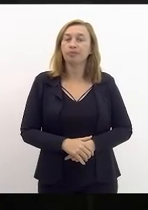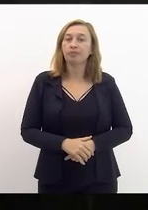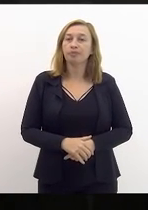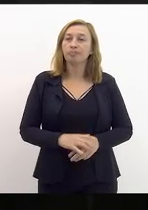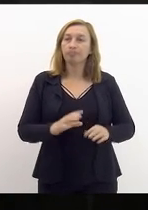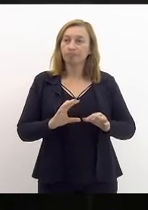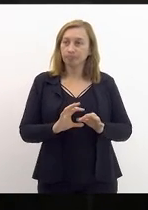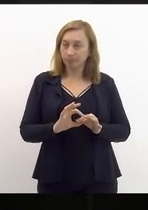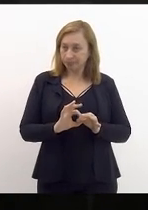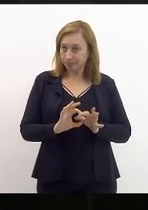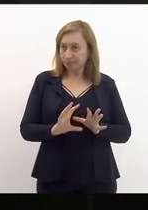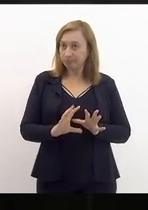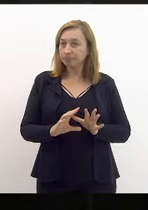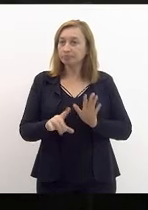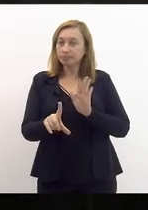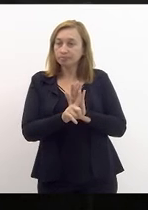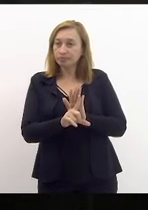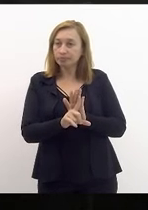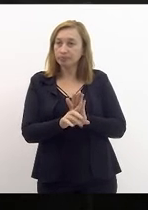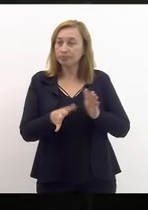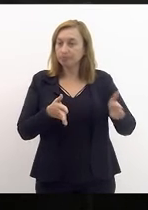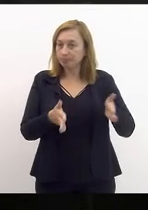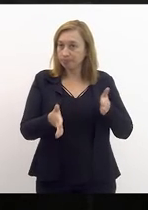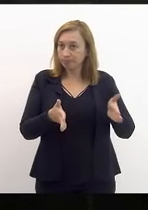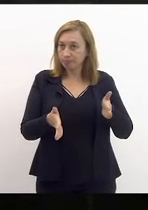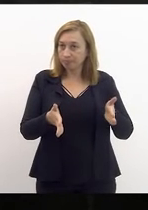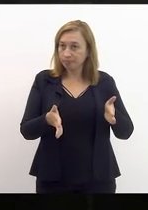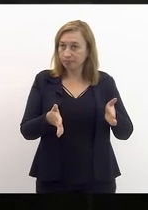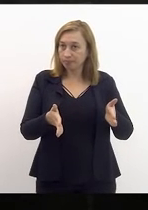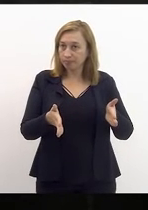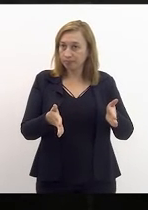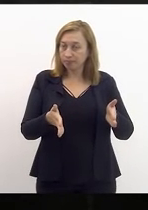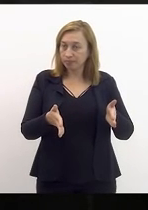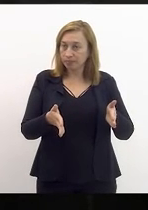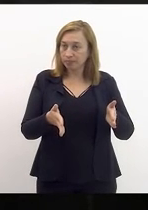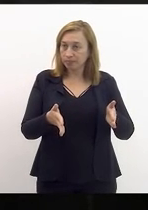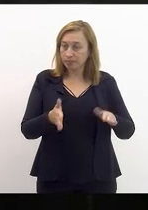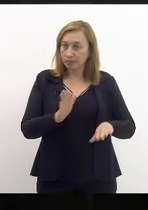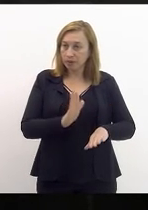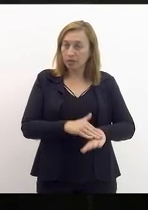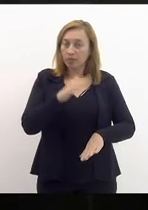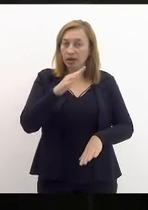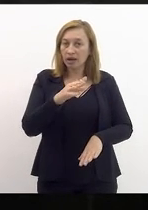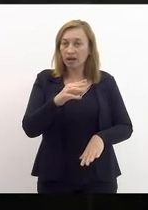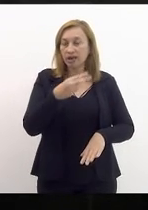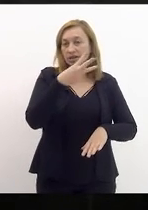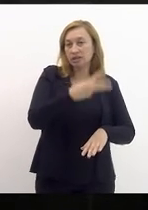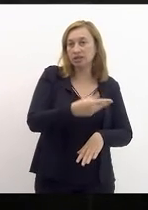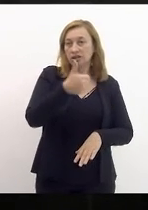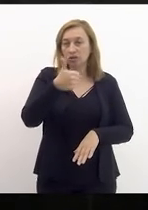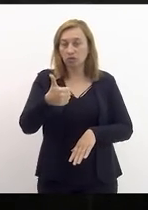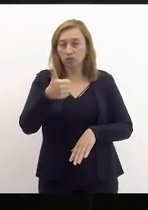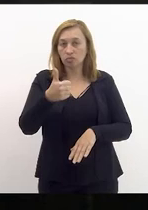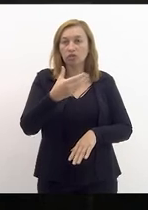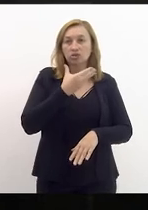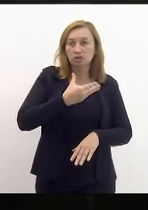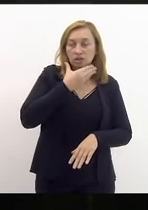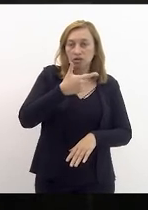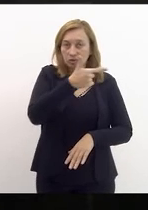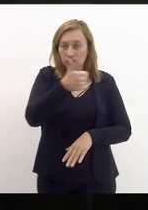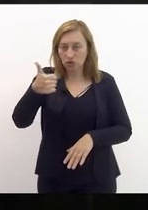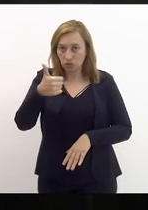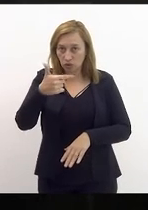lei para que esse prazo seja postergado até Trinta e Um de dezembro de